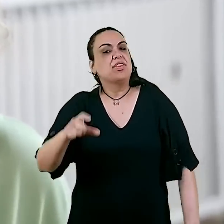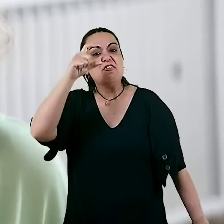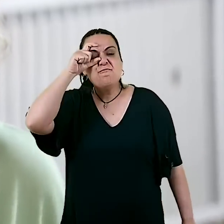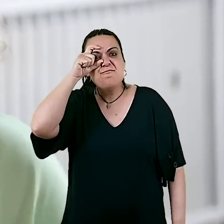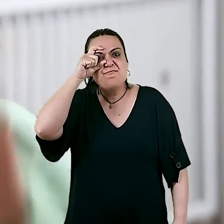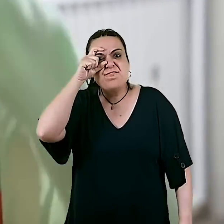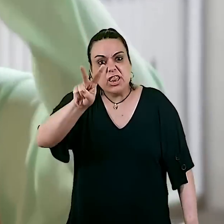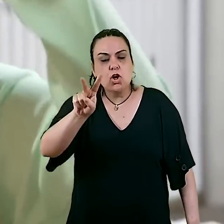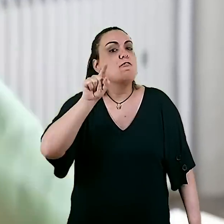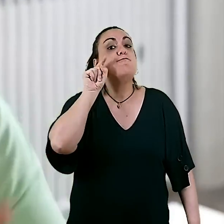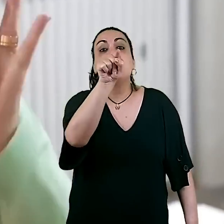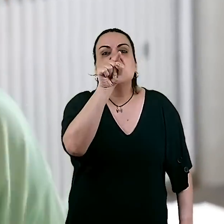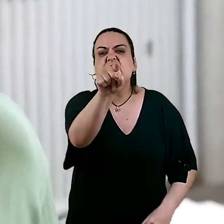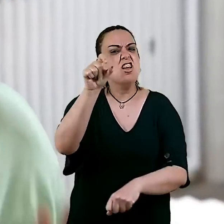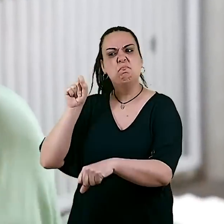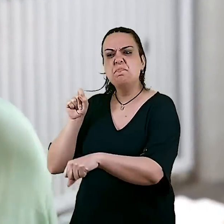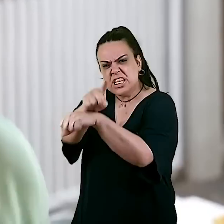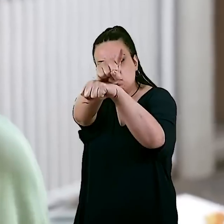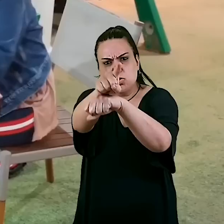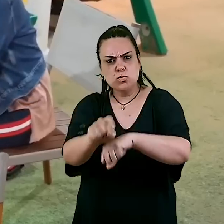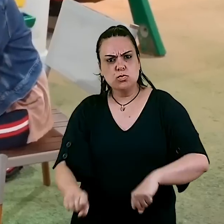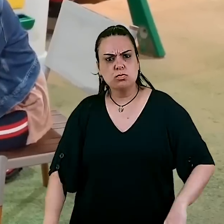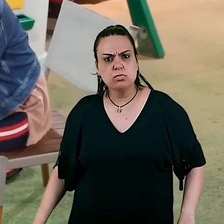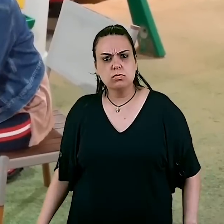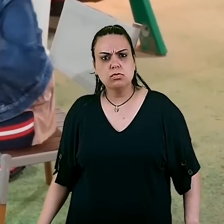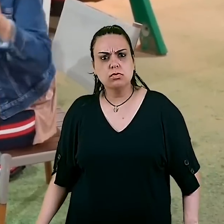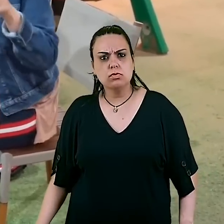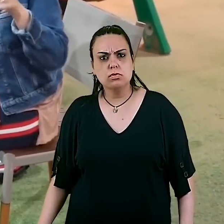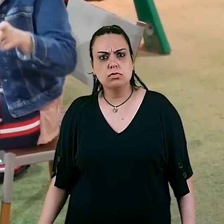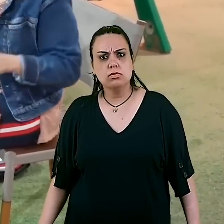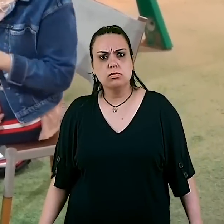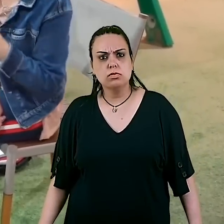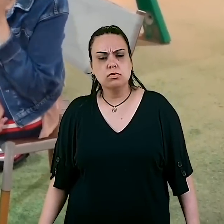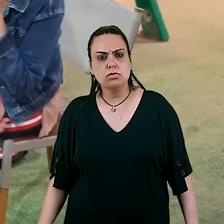Vitor Gabriel, você está expulso!